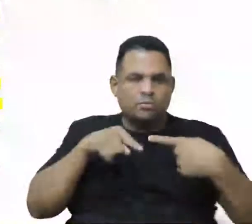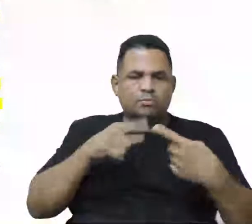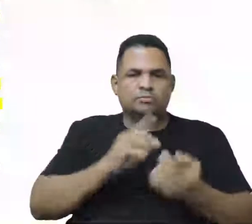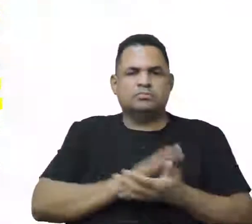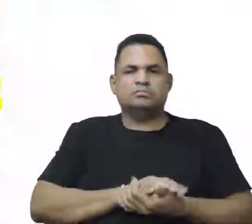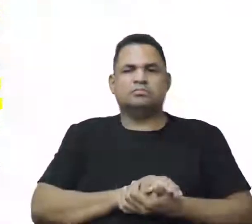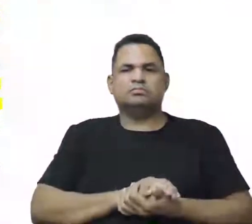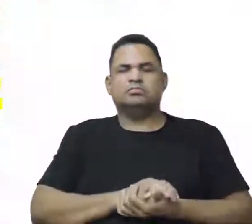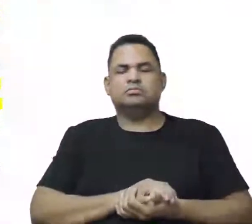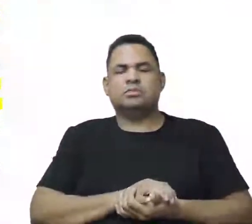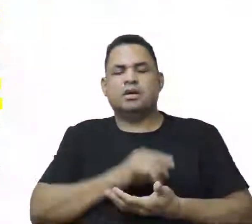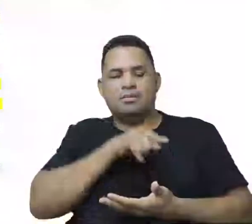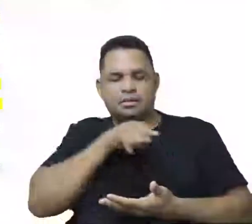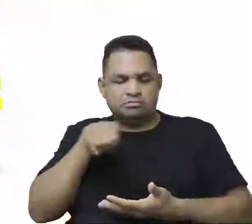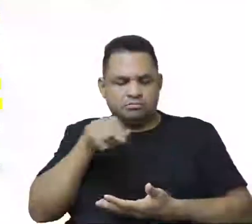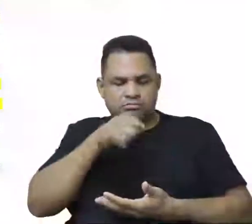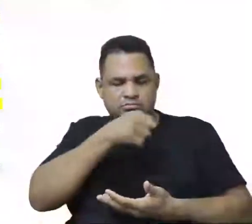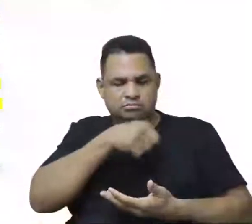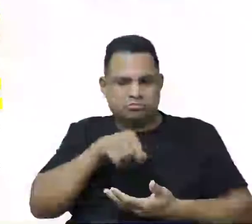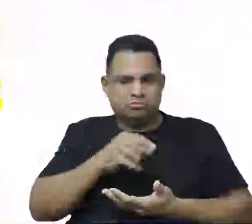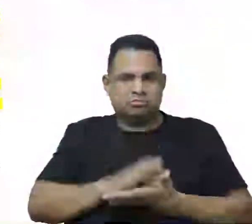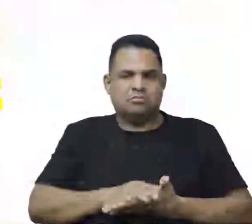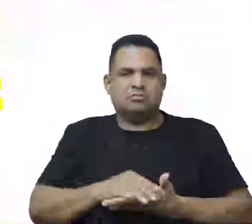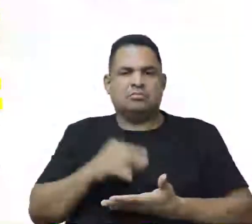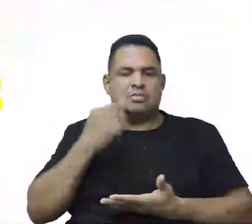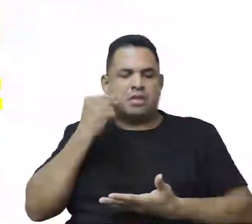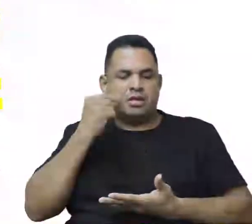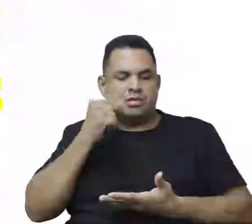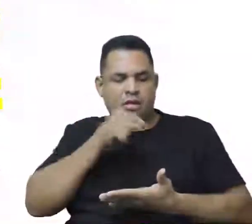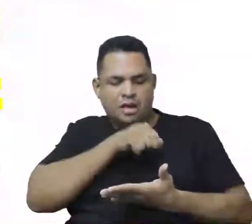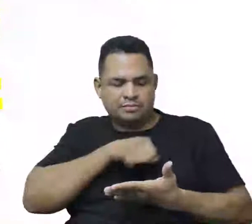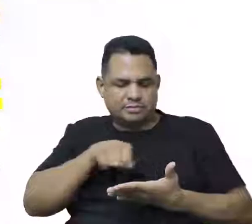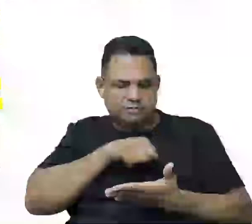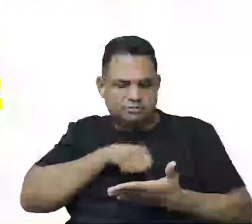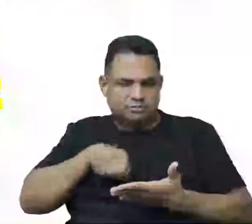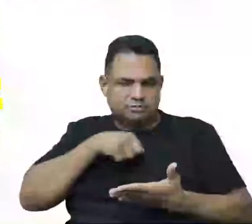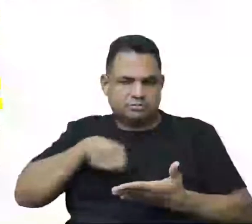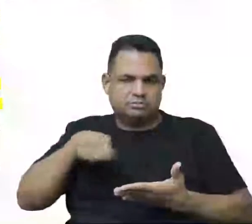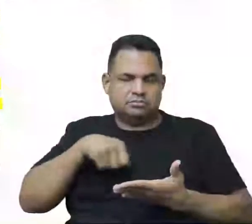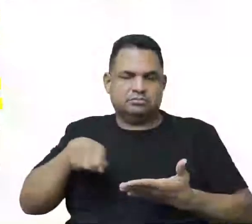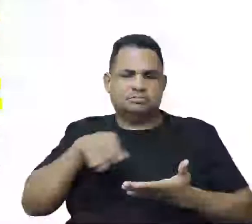seu lapisinho, já vai Isso, sublinhando ali isso. algumas coisas que você prestou atenção,